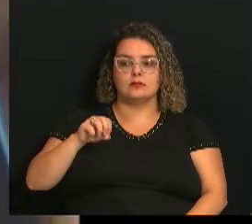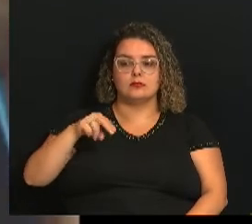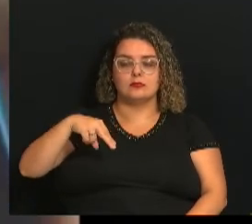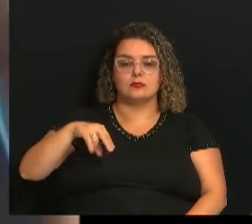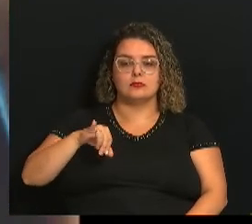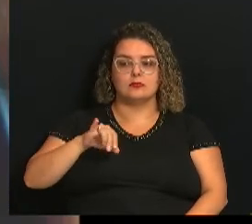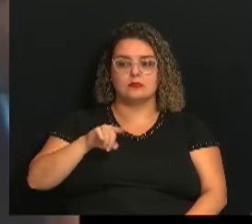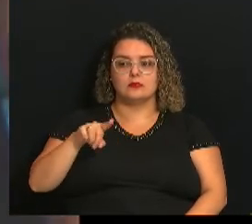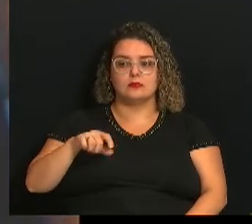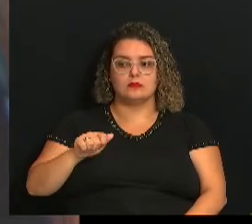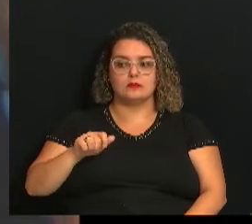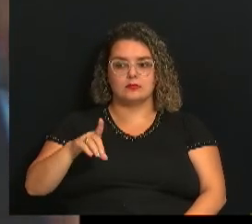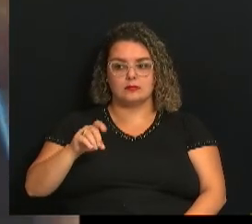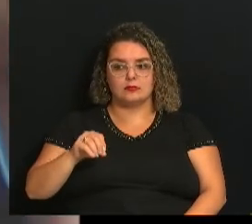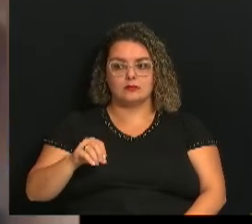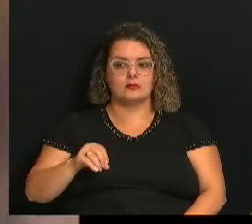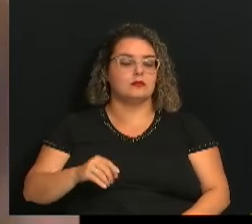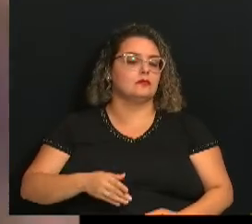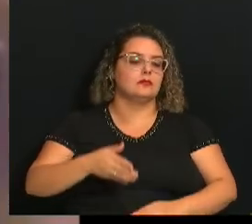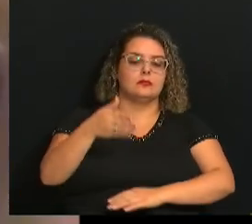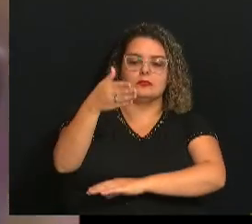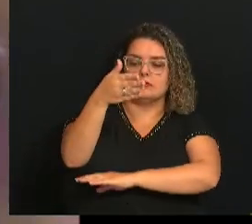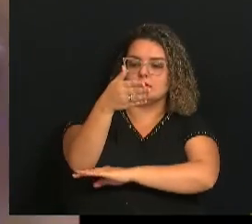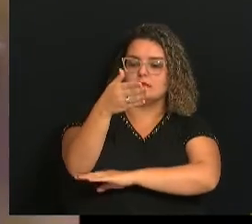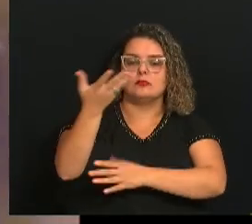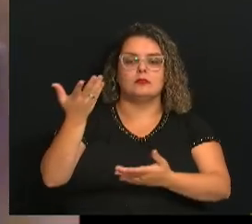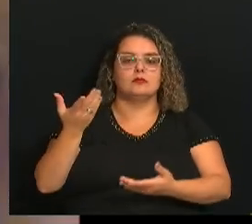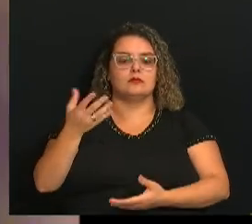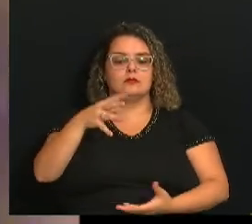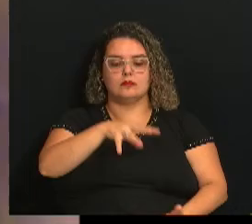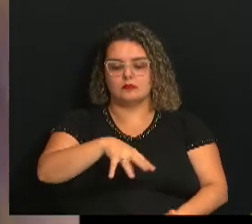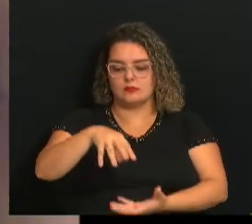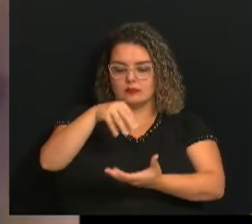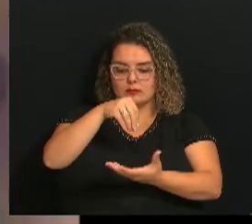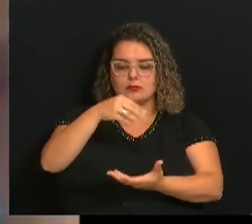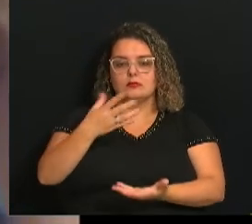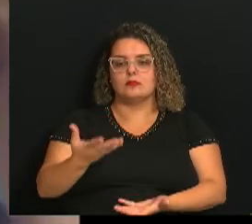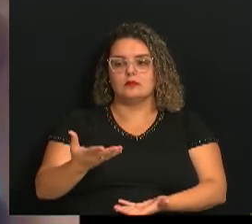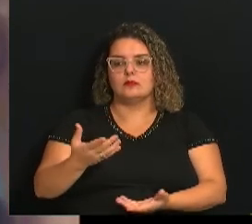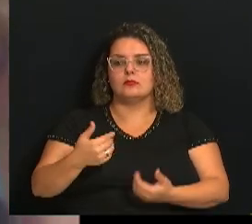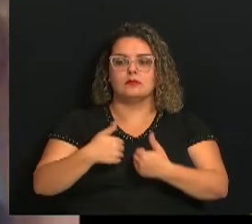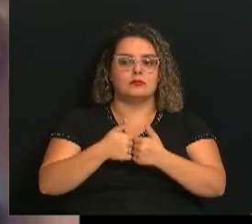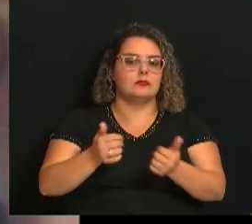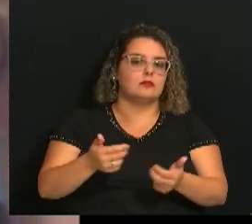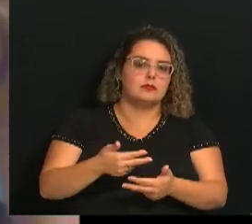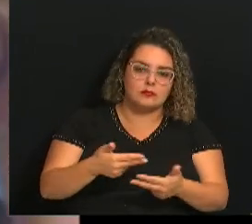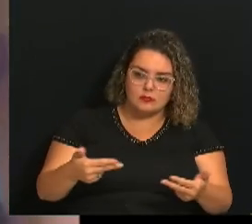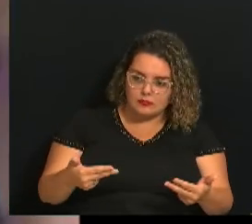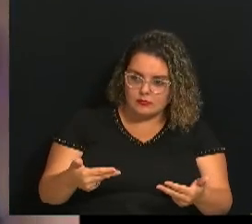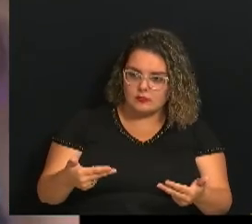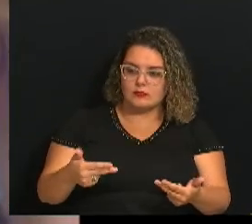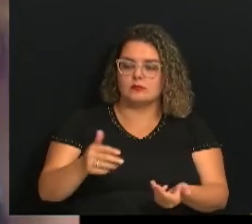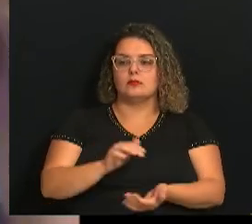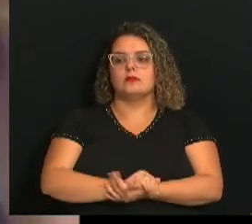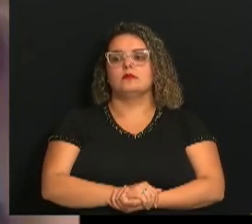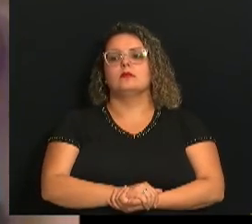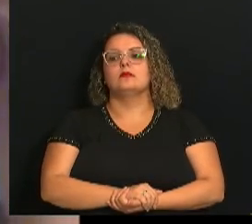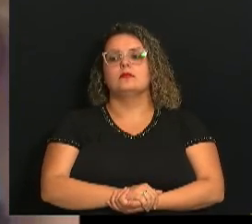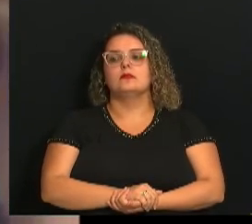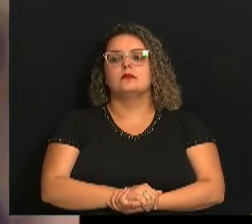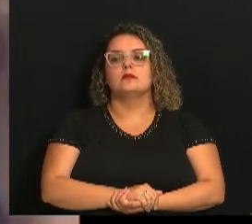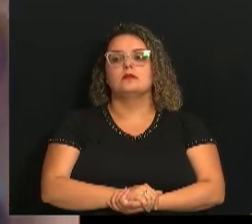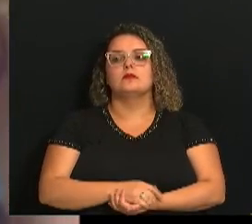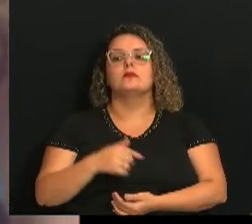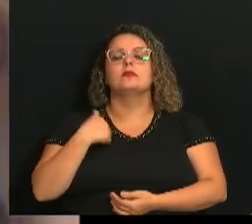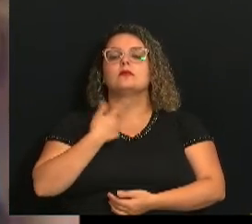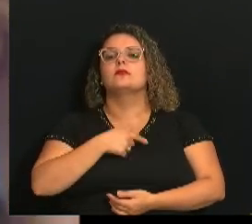imobiliário, capital dos hotéis, né? Do transporte, principalmente. A gente fala pouco